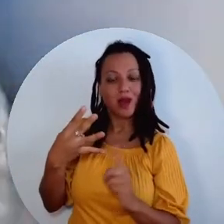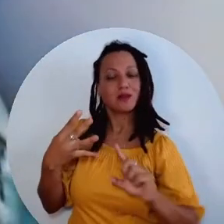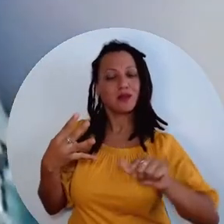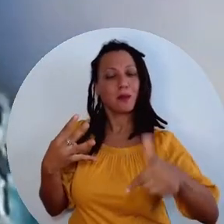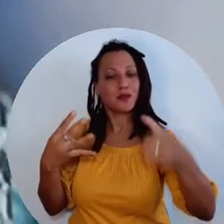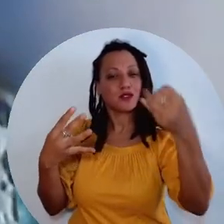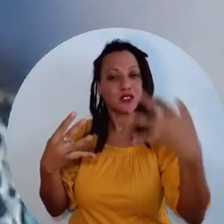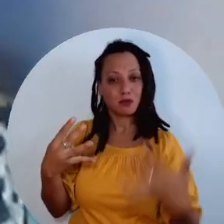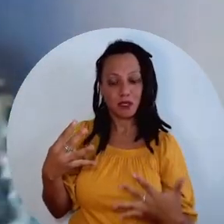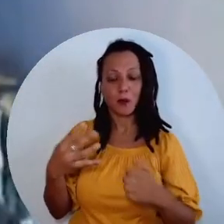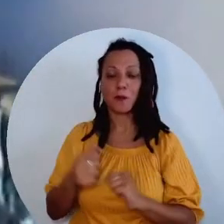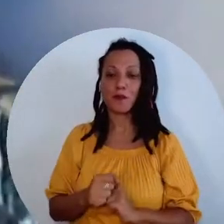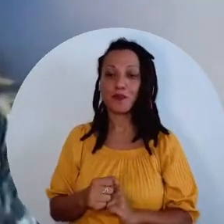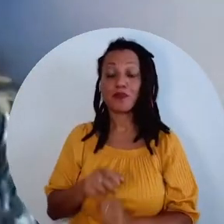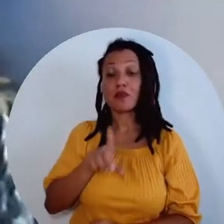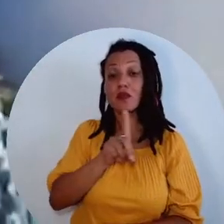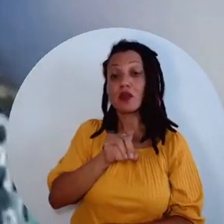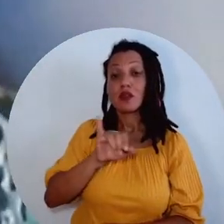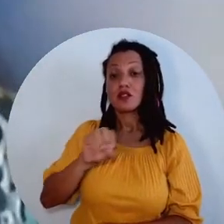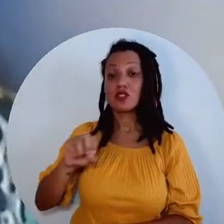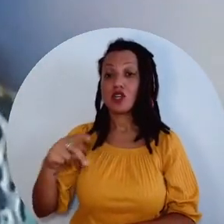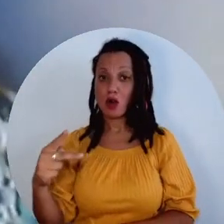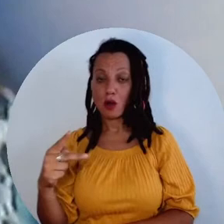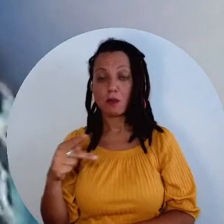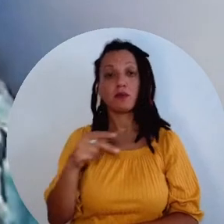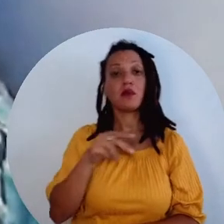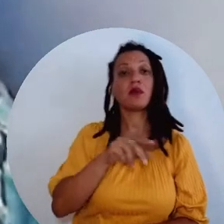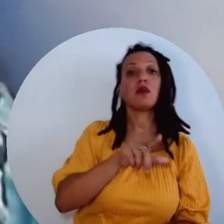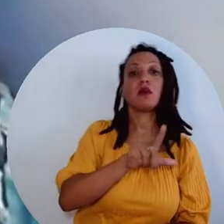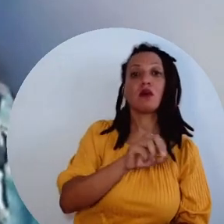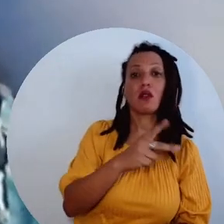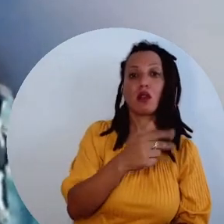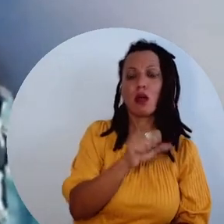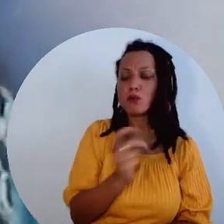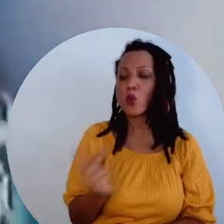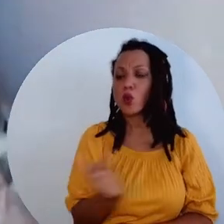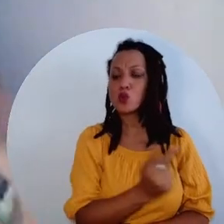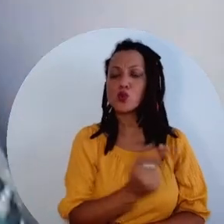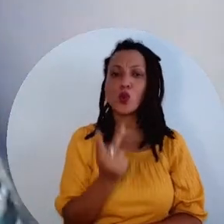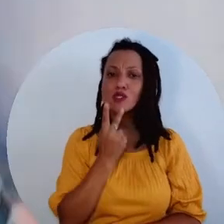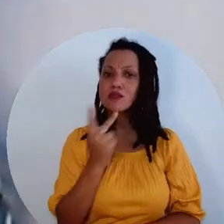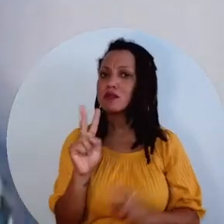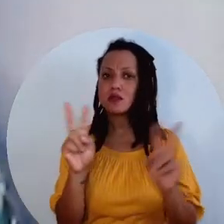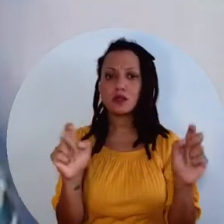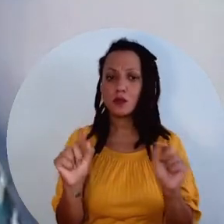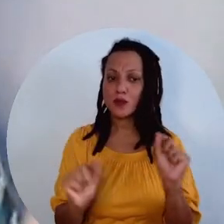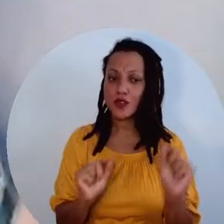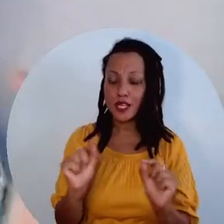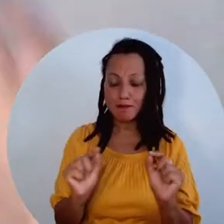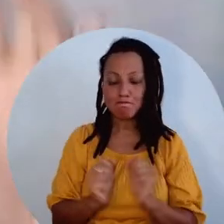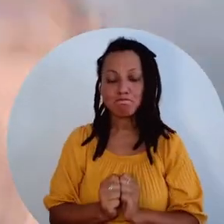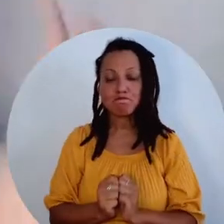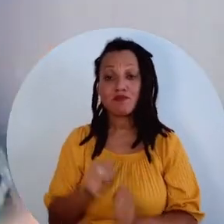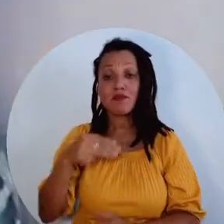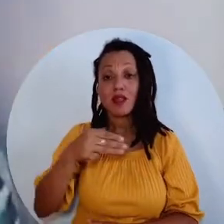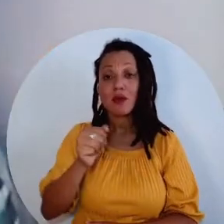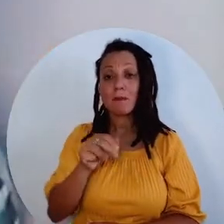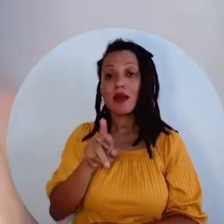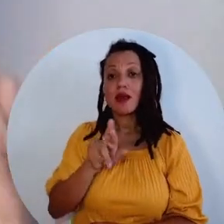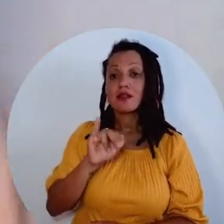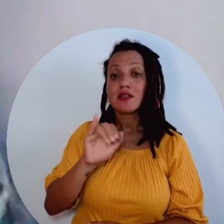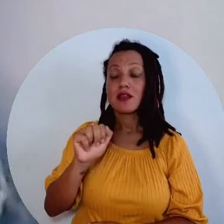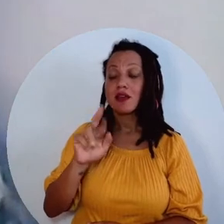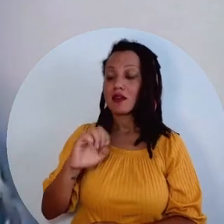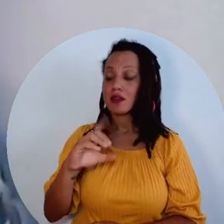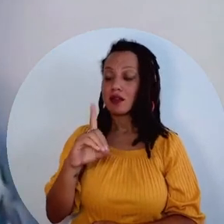Então, o que o Diop e o Ney Lopes eles querem falar com isso, né? Querem dizer que o